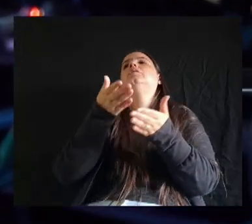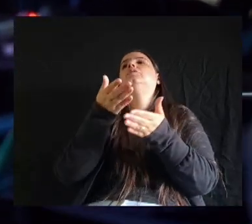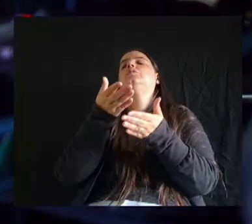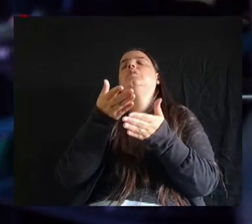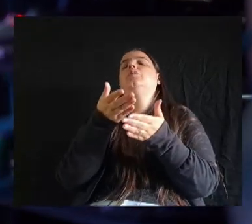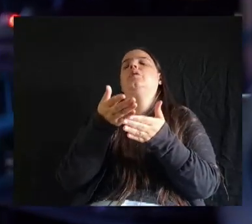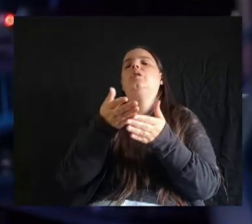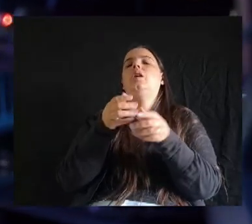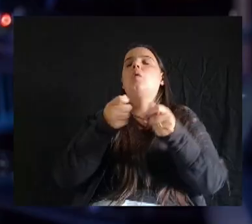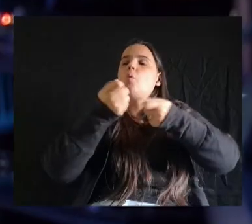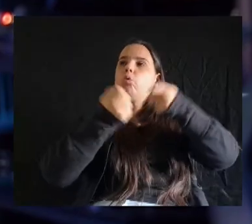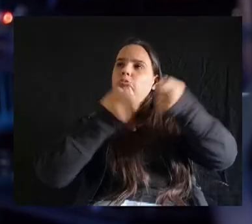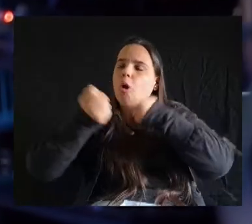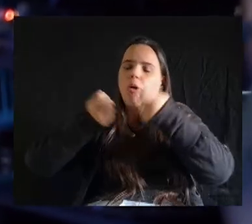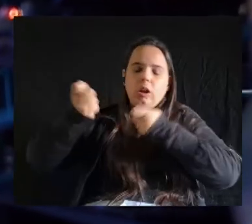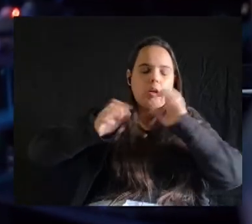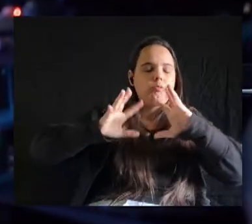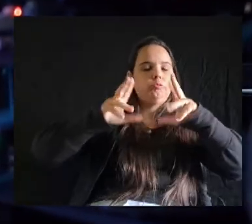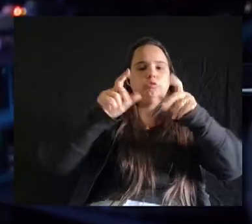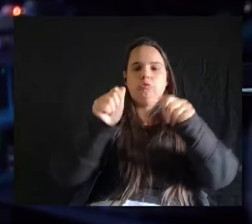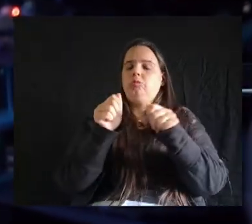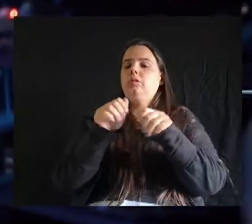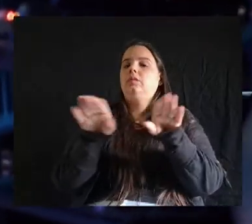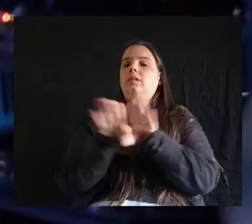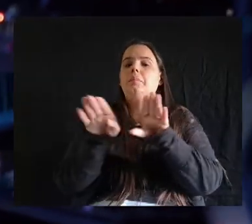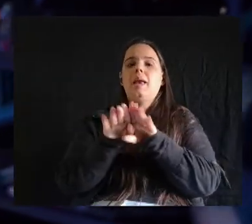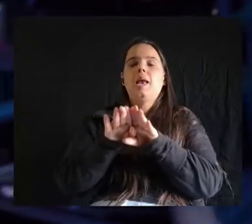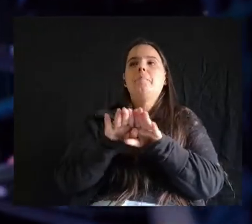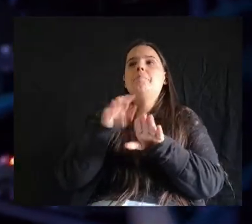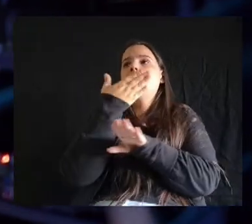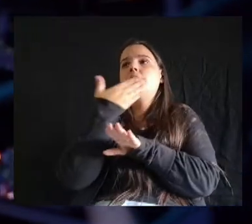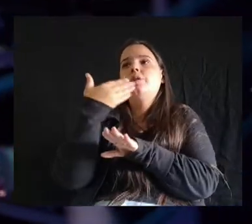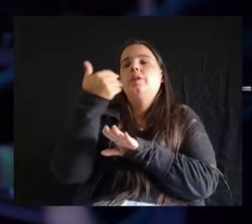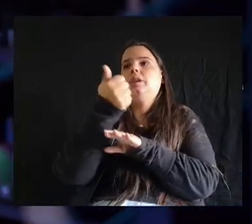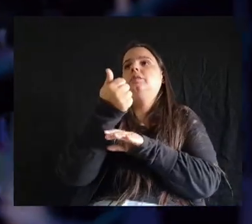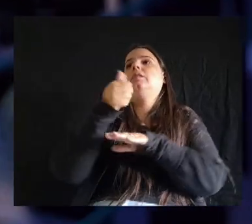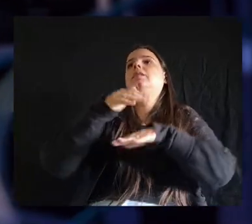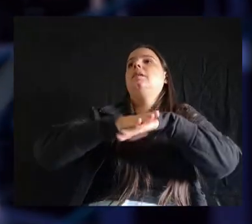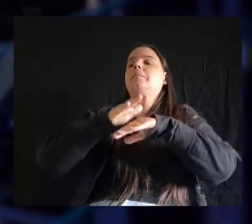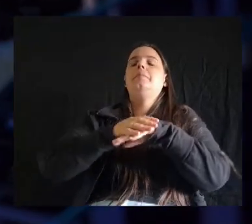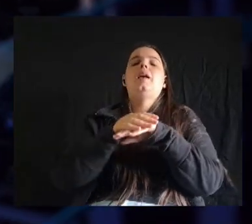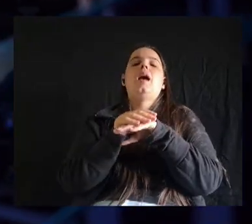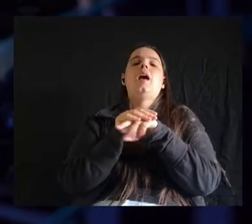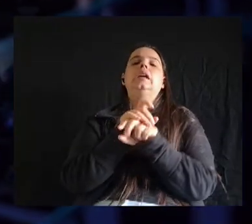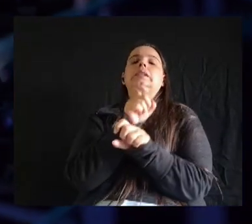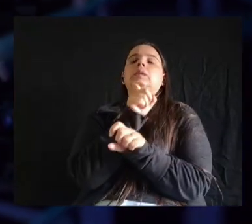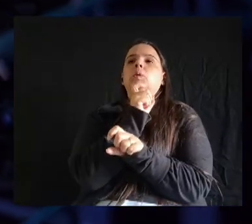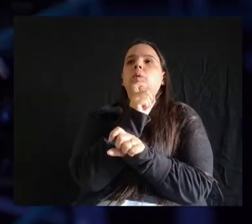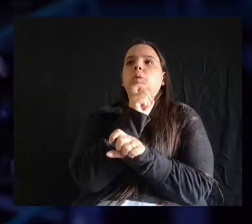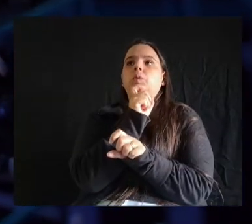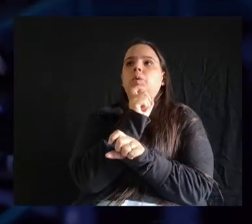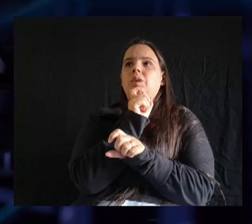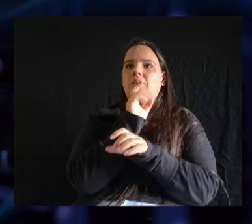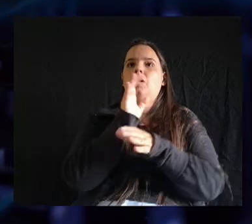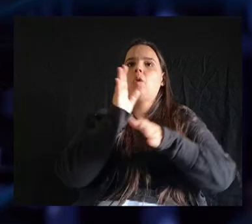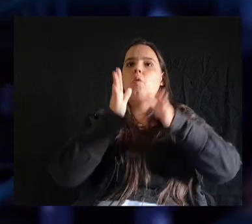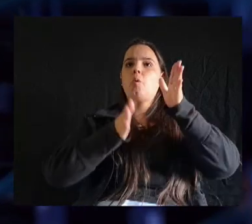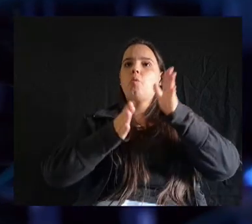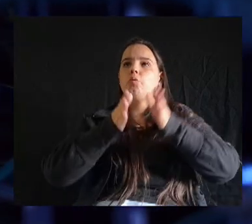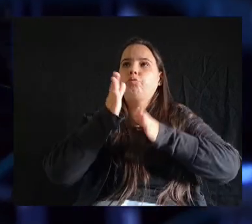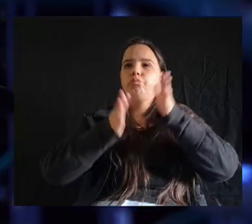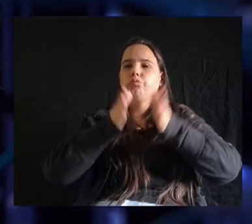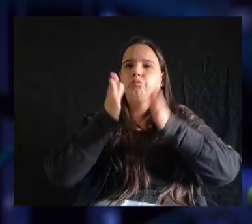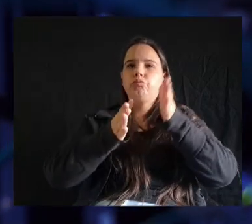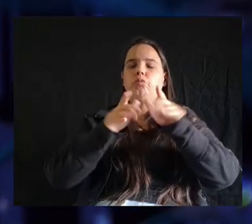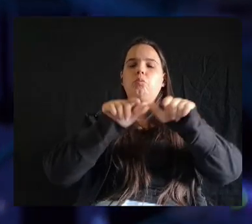algoritmos. Né, é importante também a gente trabalhar a questão do resfriamento, de técnicas de resfriamento mais eficientes. Né? Isso